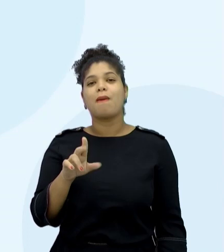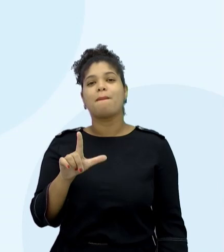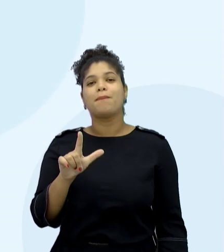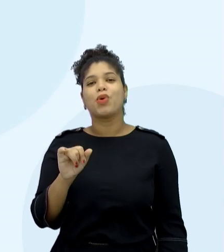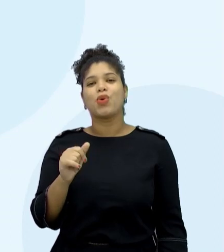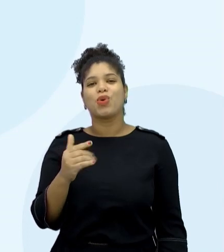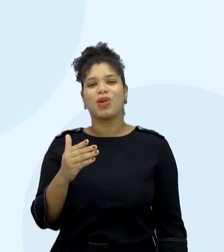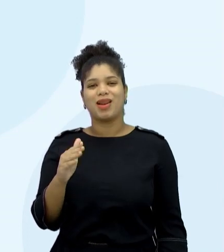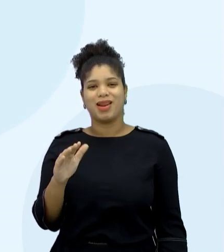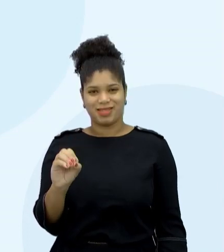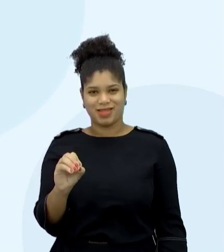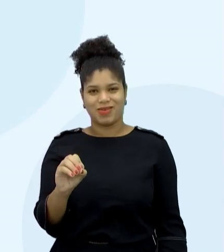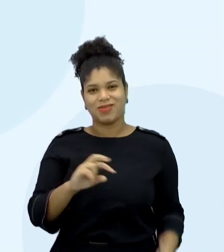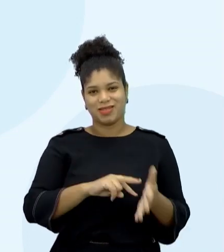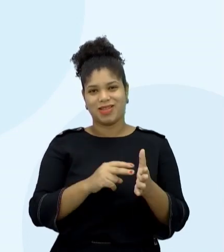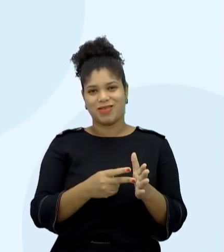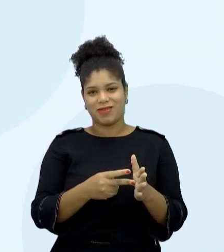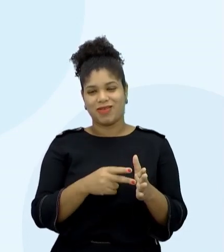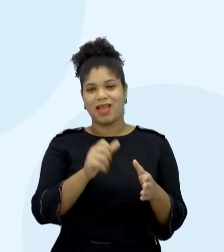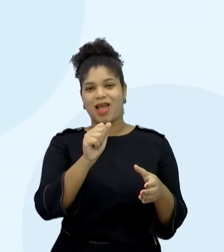alguma coisa, a gente pode separar aí o açúcar